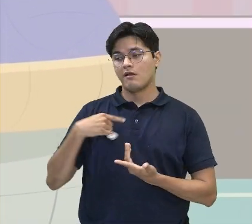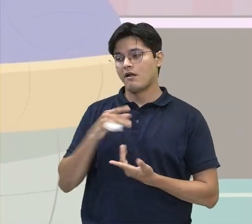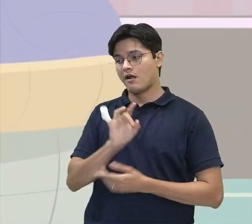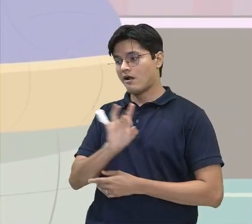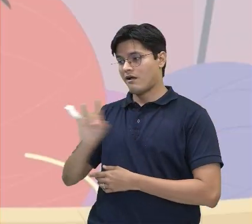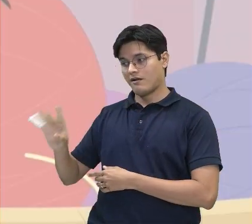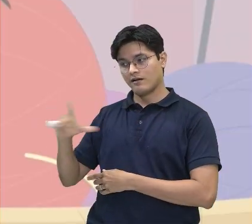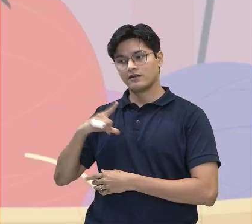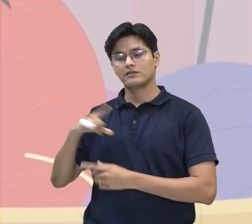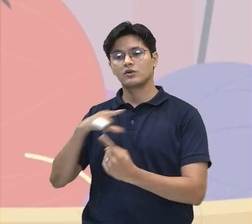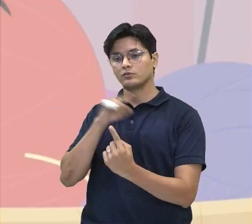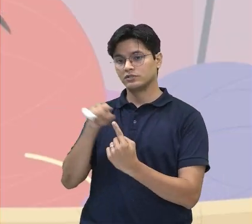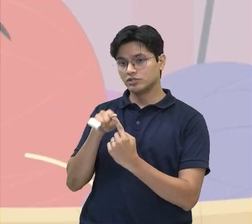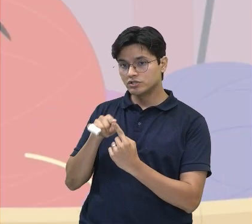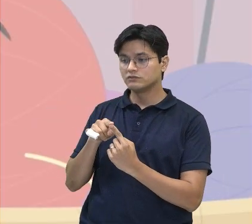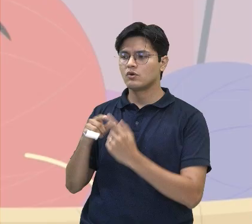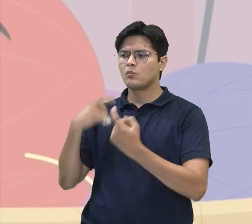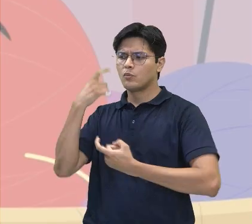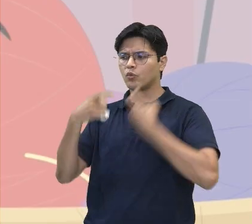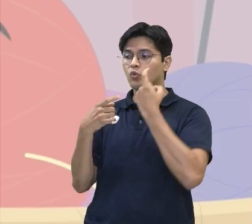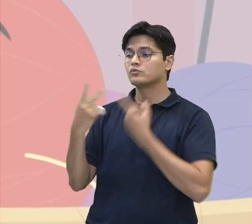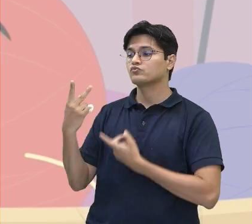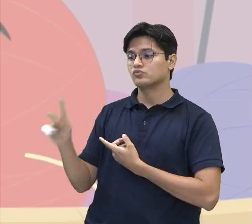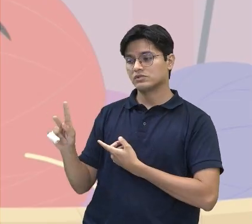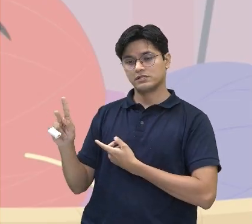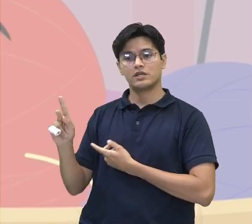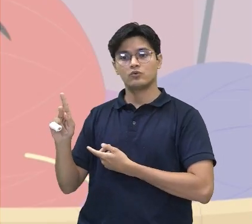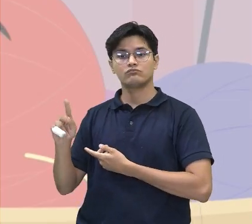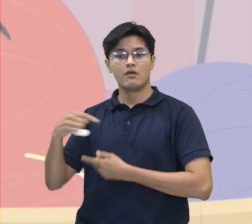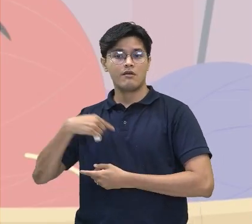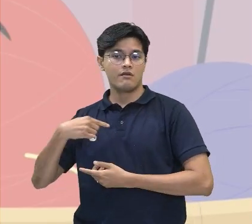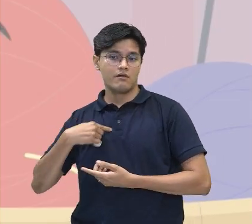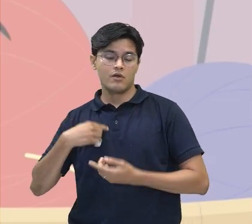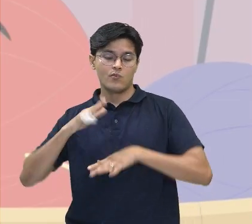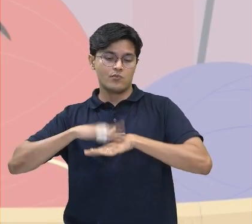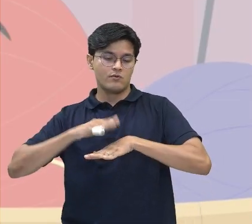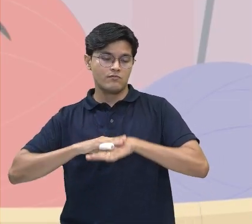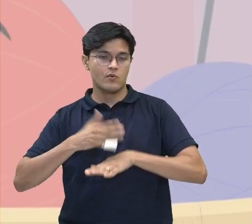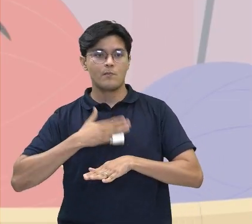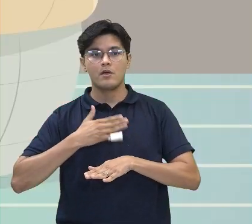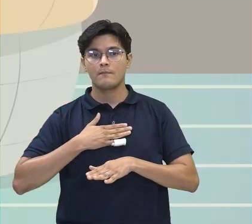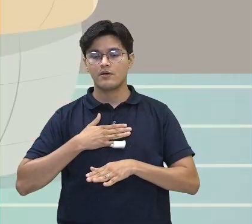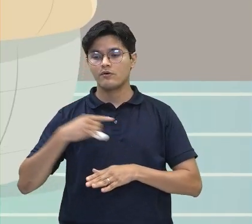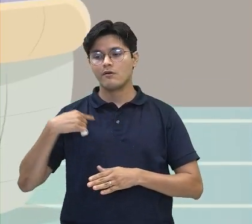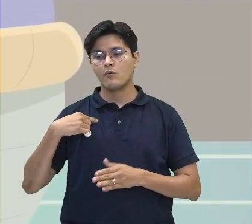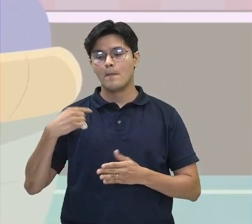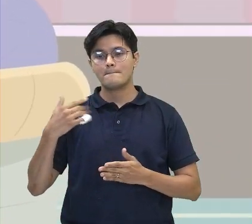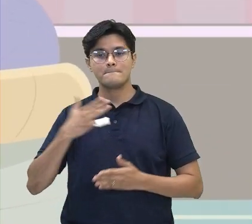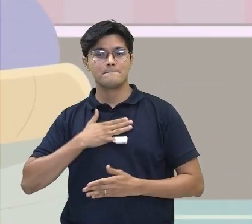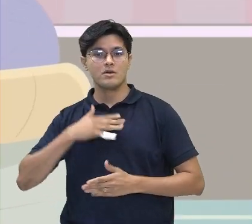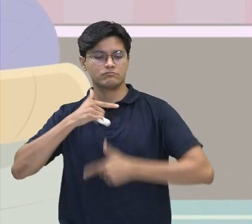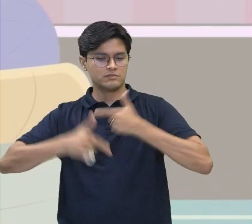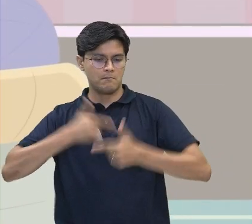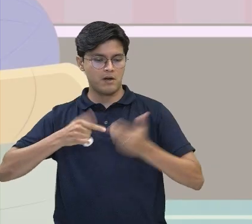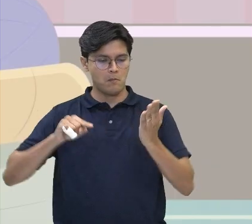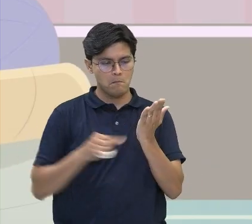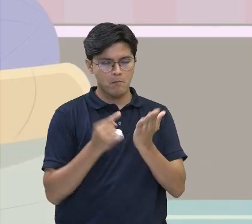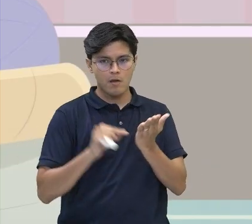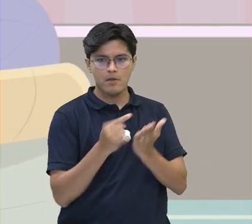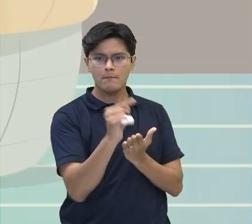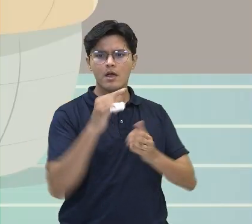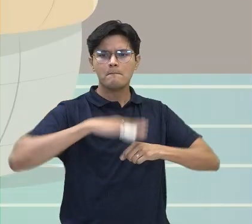e deixe o meu. Eu faço o trabalho mais difícil, eu furo o pano, mas eu dou forma